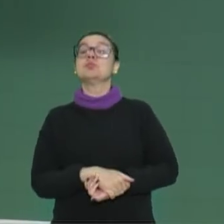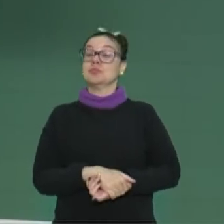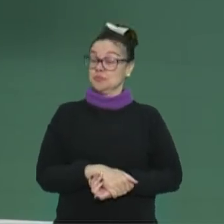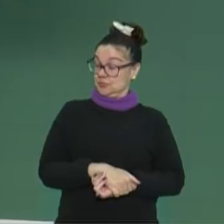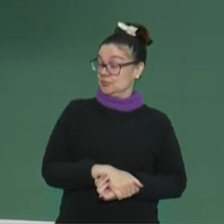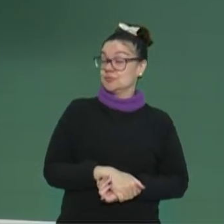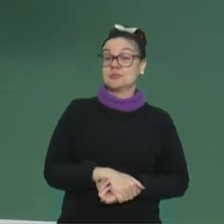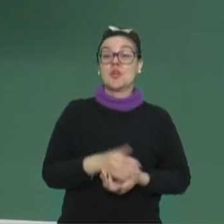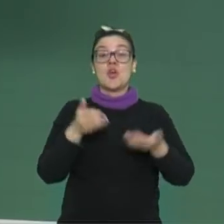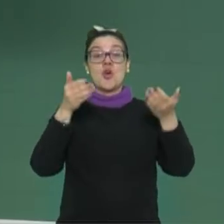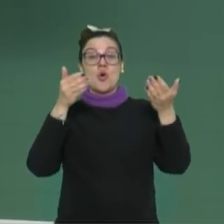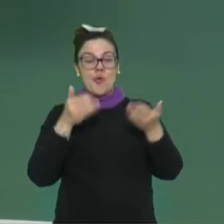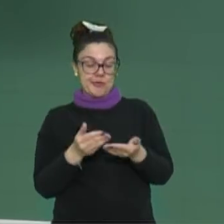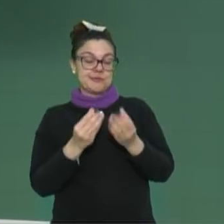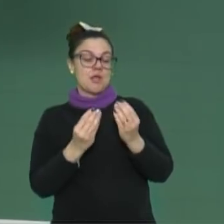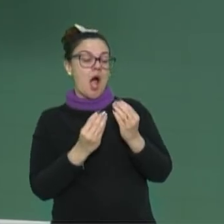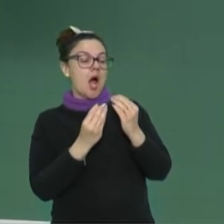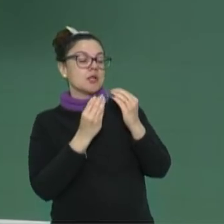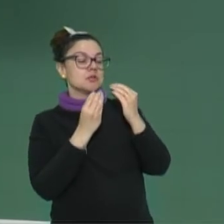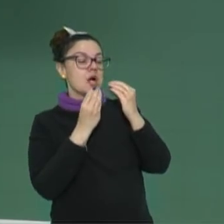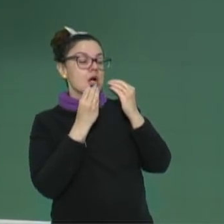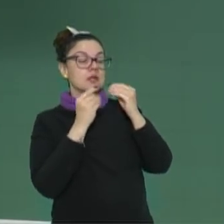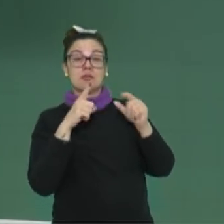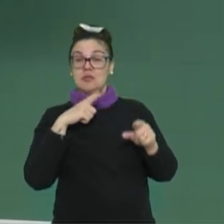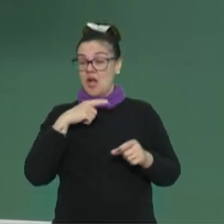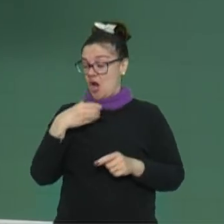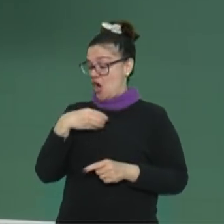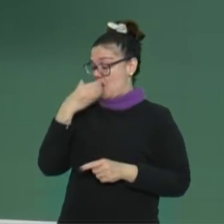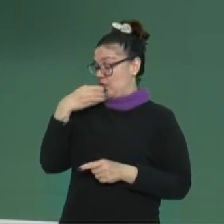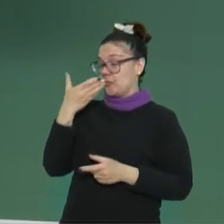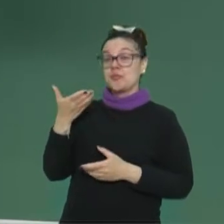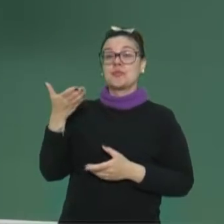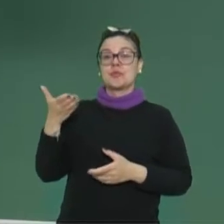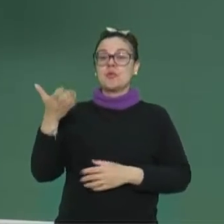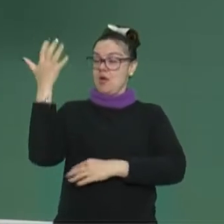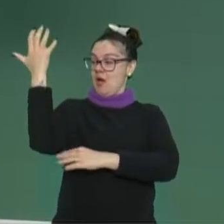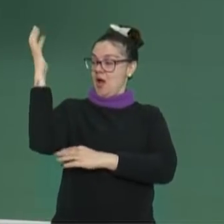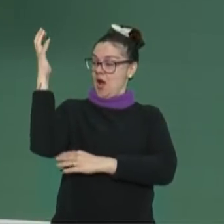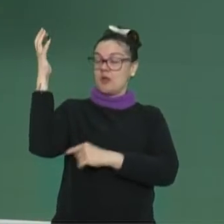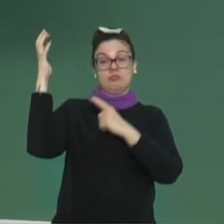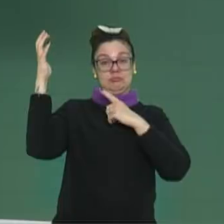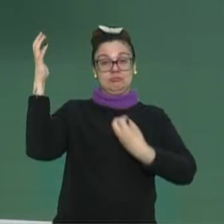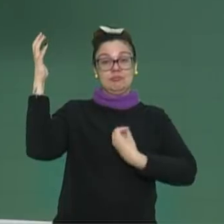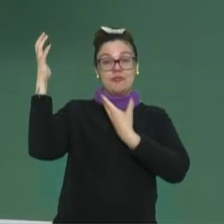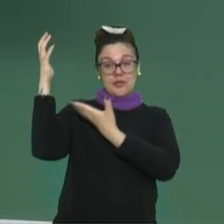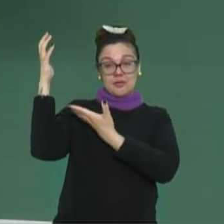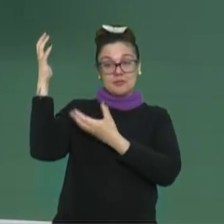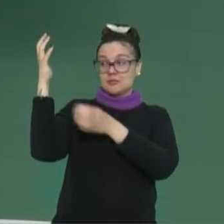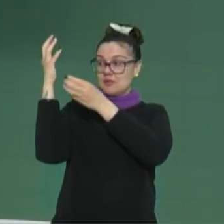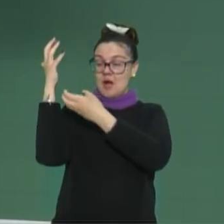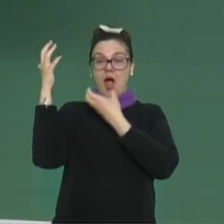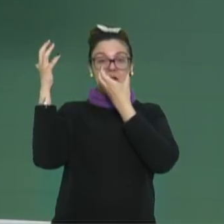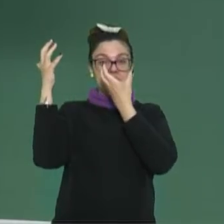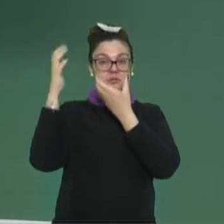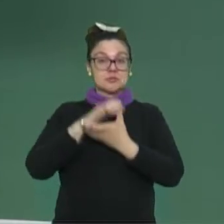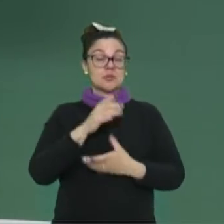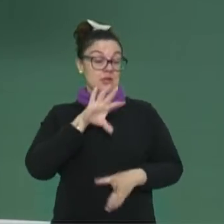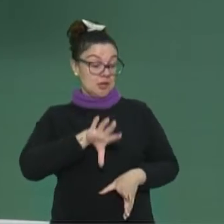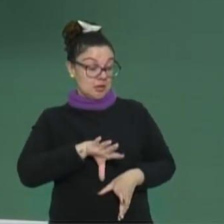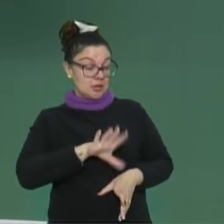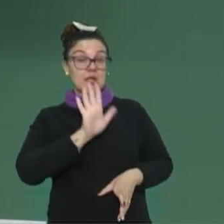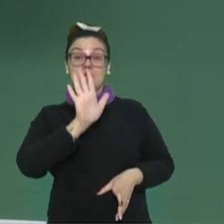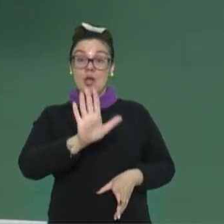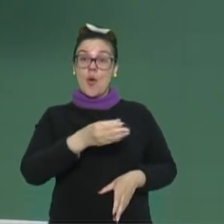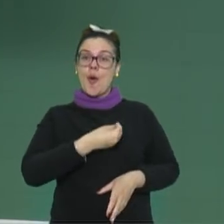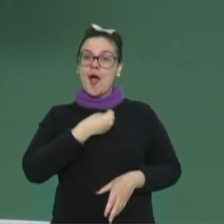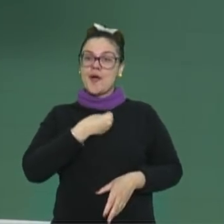aí fazendo um lanchinho que tem uma fruta, por exemplo, ela veio de uma árvore que tem vida. Então, a vida humana, ela é superior